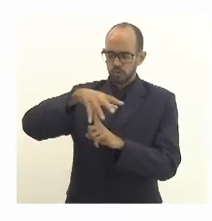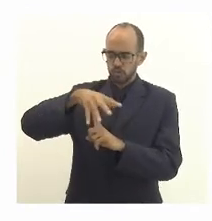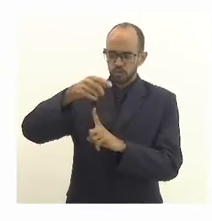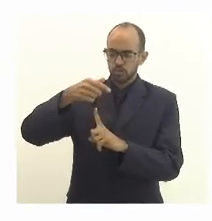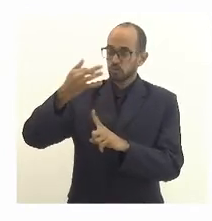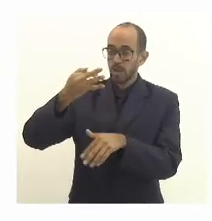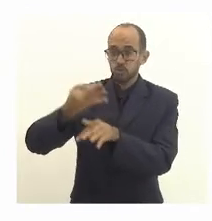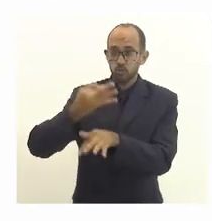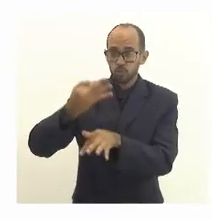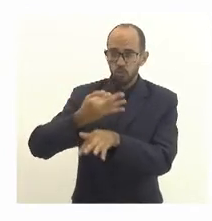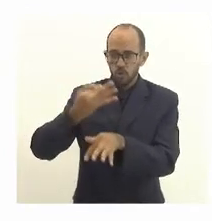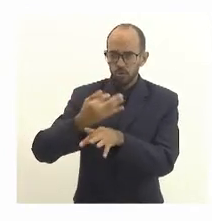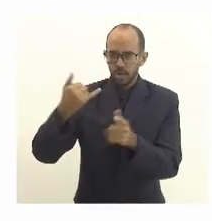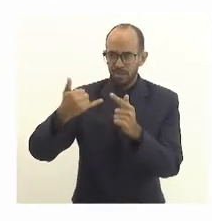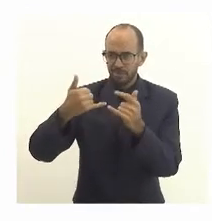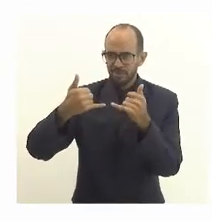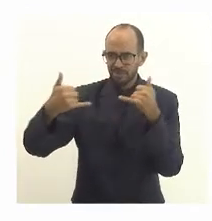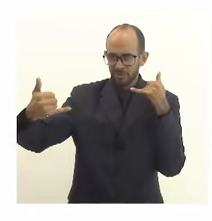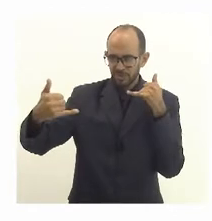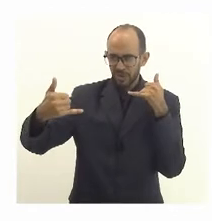entram. Isso tudo a gente faz com